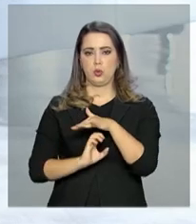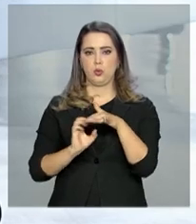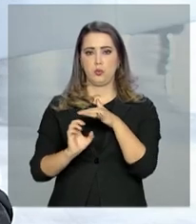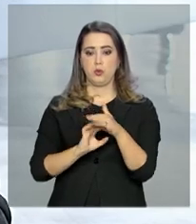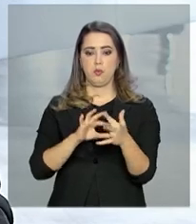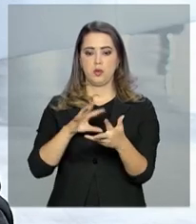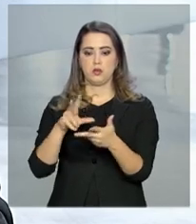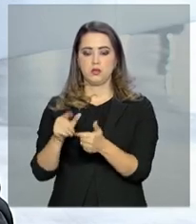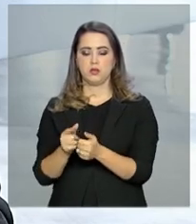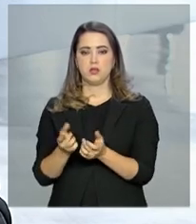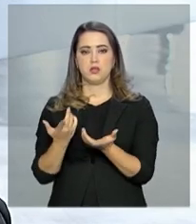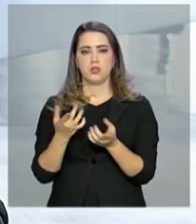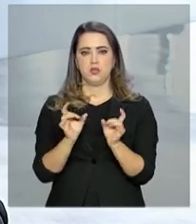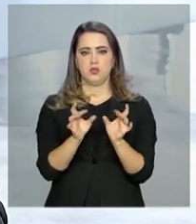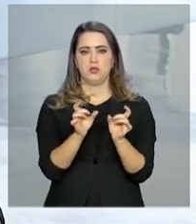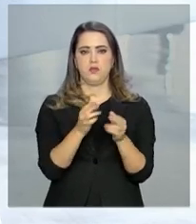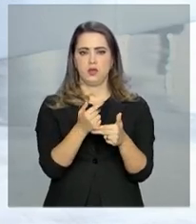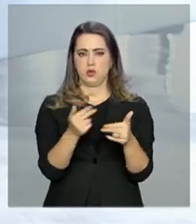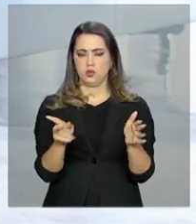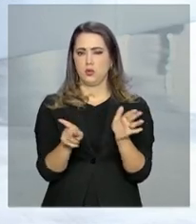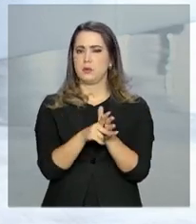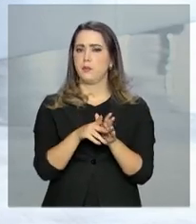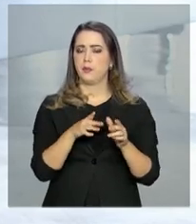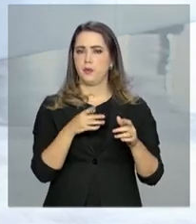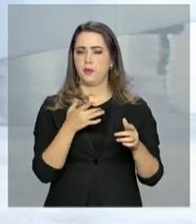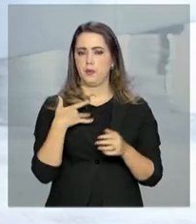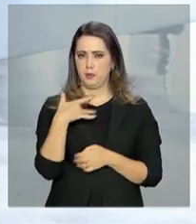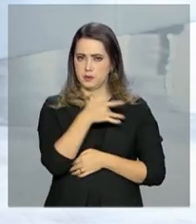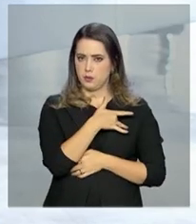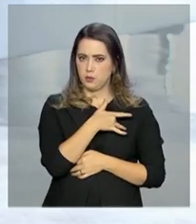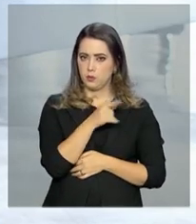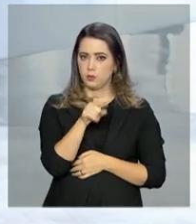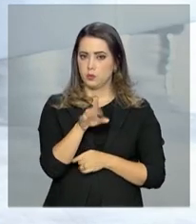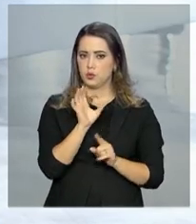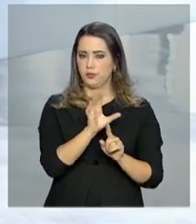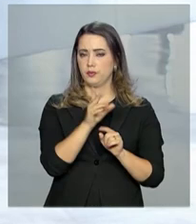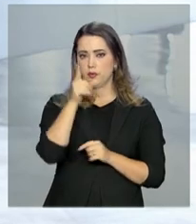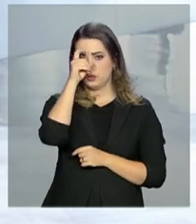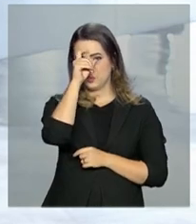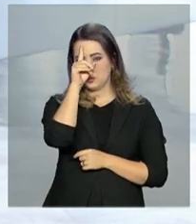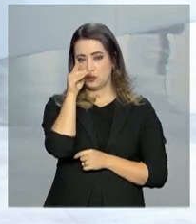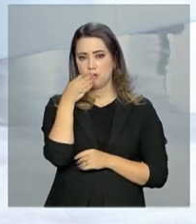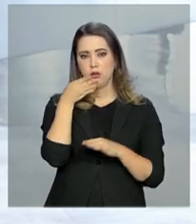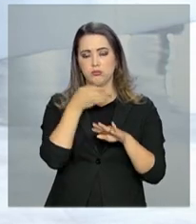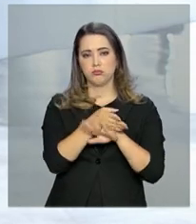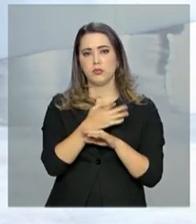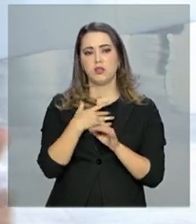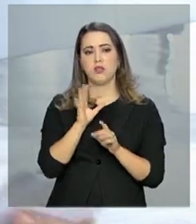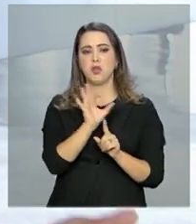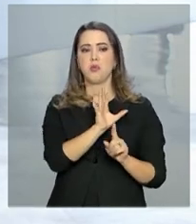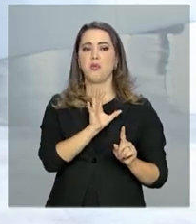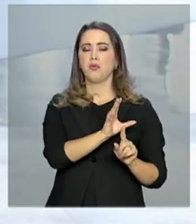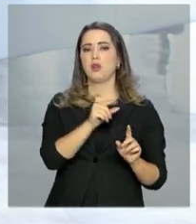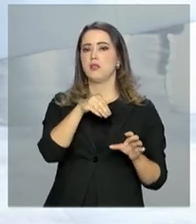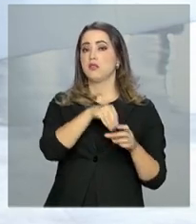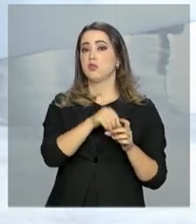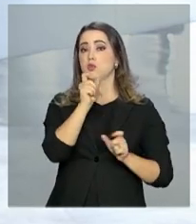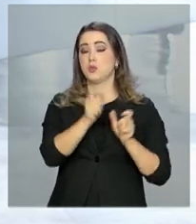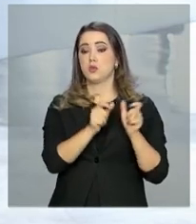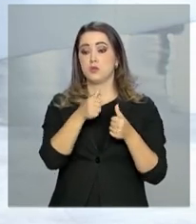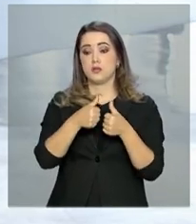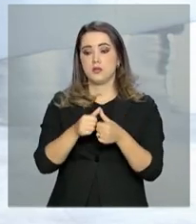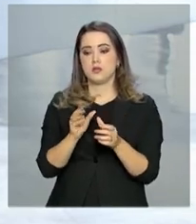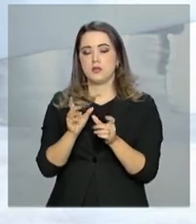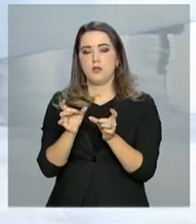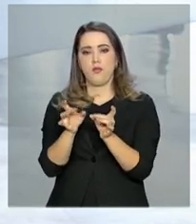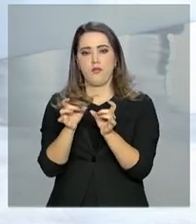fornecimento de equipamentos de saúde e teriam influência nas comissões licitatórias tanto da secretaria